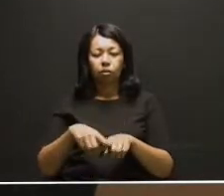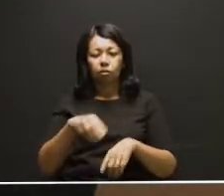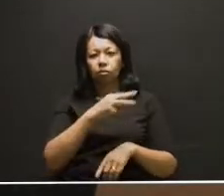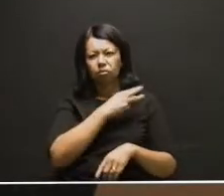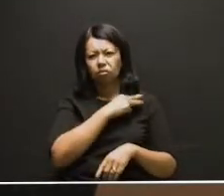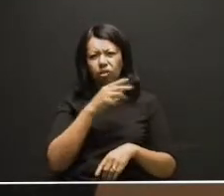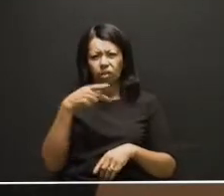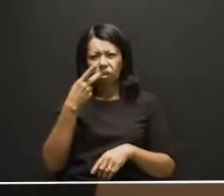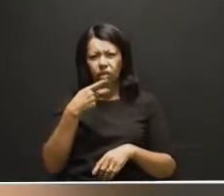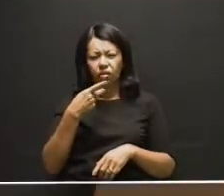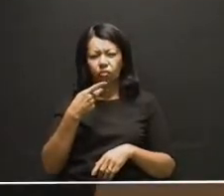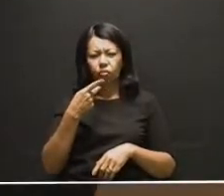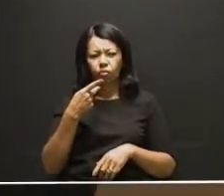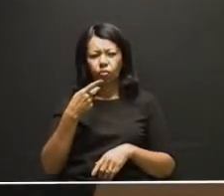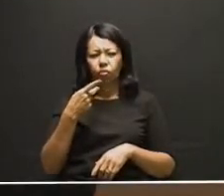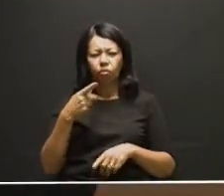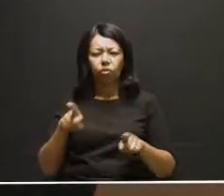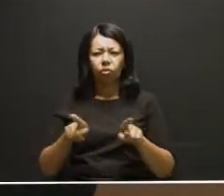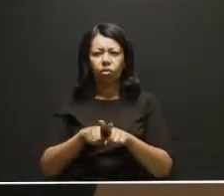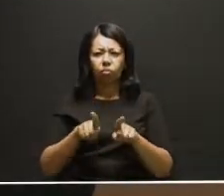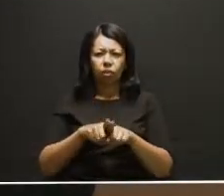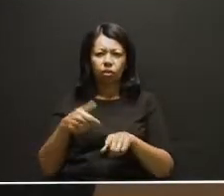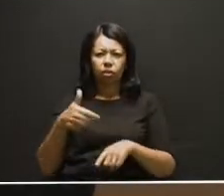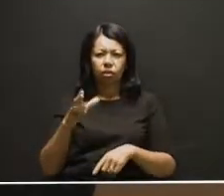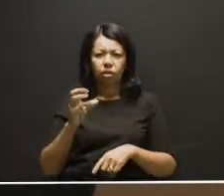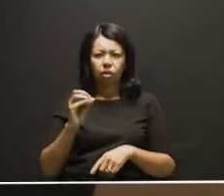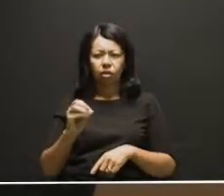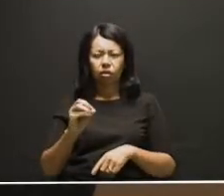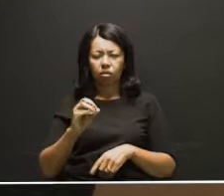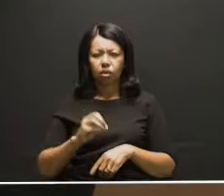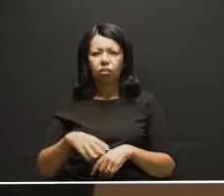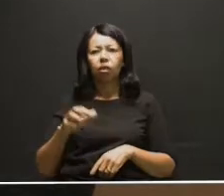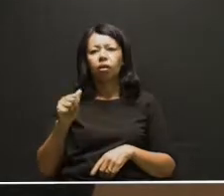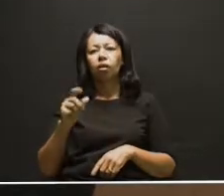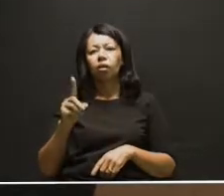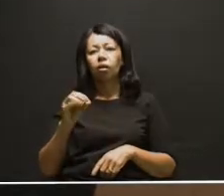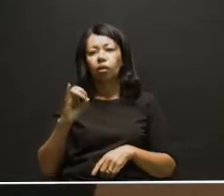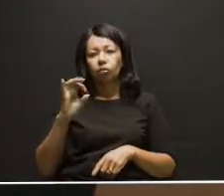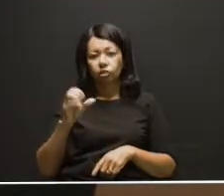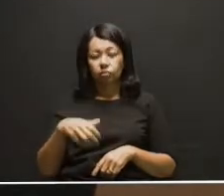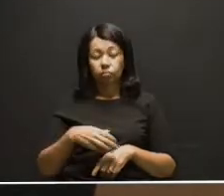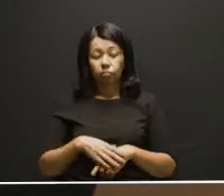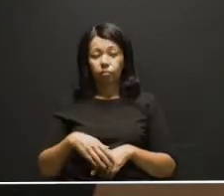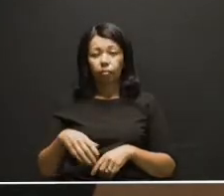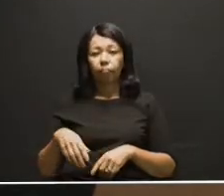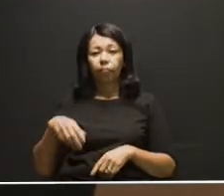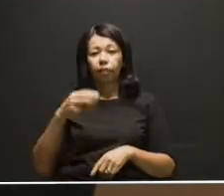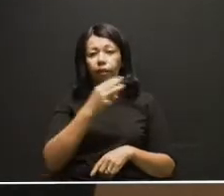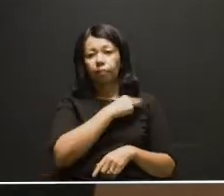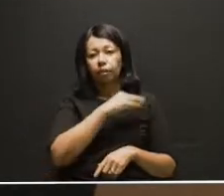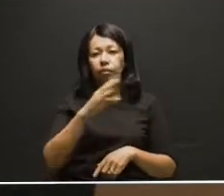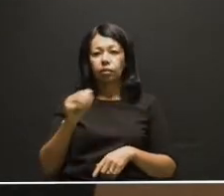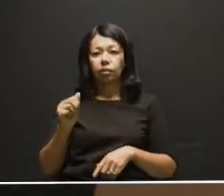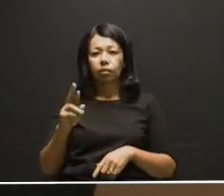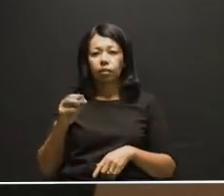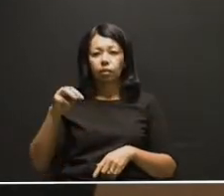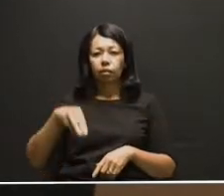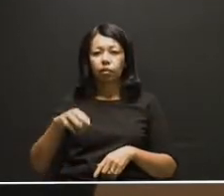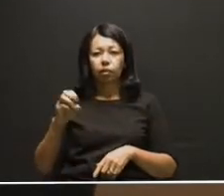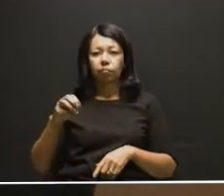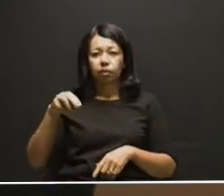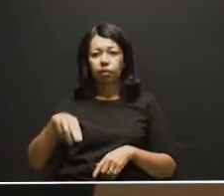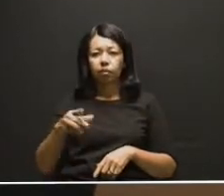tribunal pleno 10 no ano de 2006 da adin número 2 mil 72 da ministra cármen lúcia do triplo